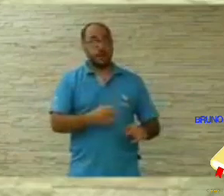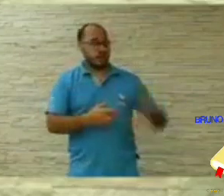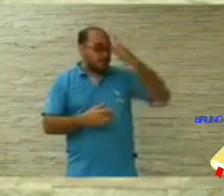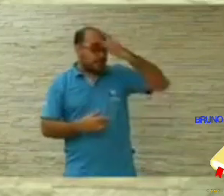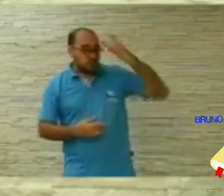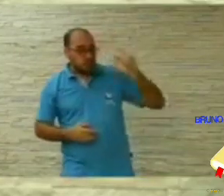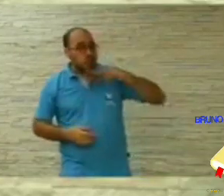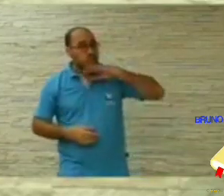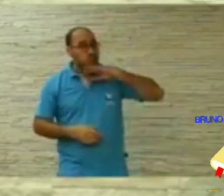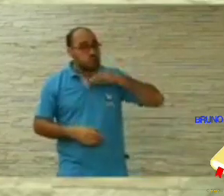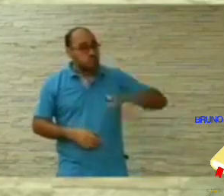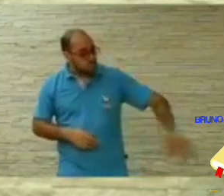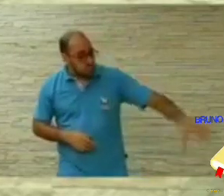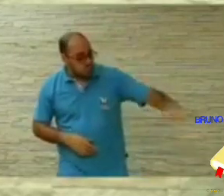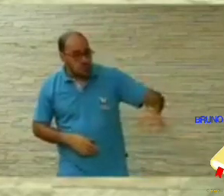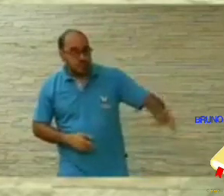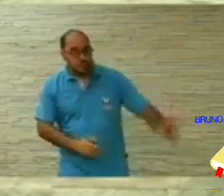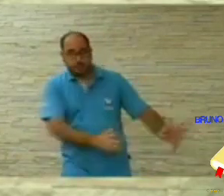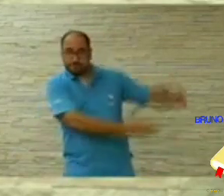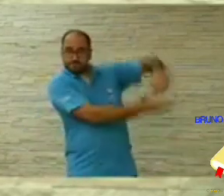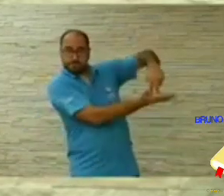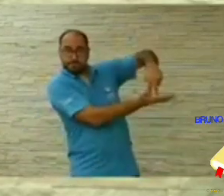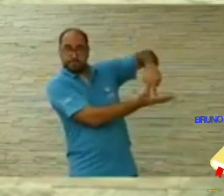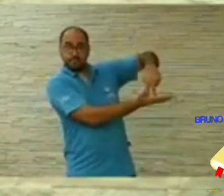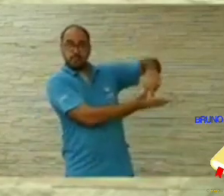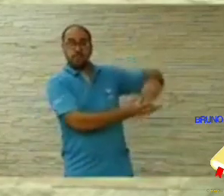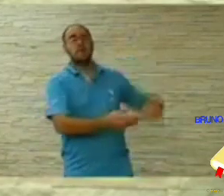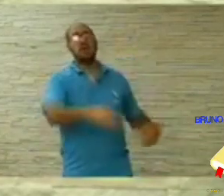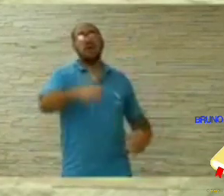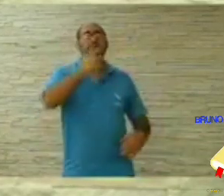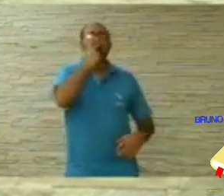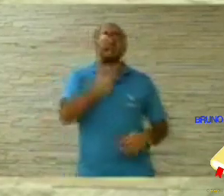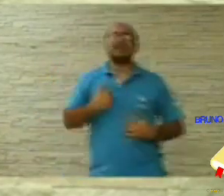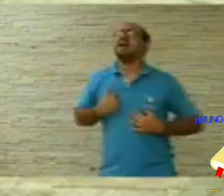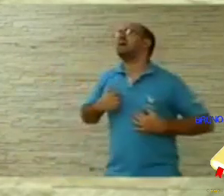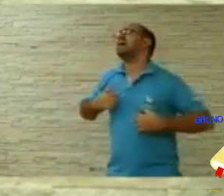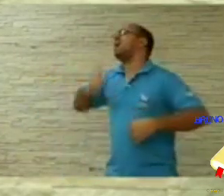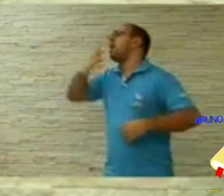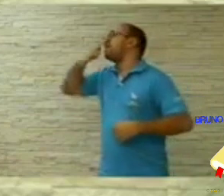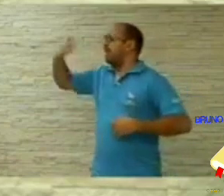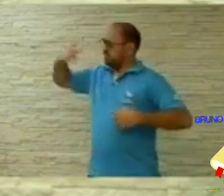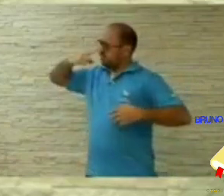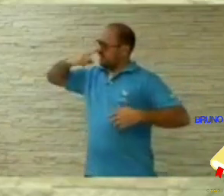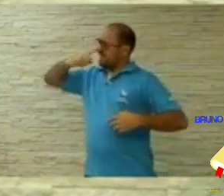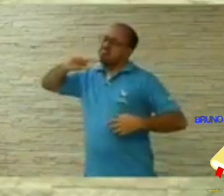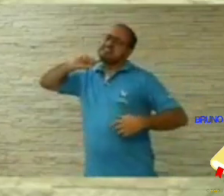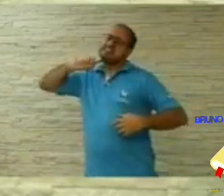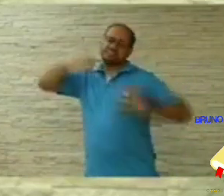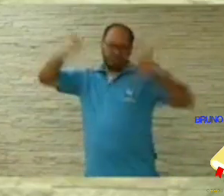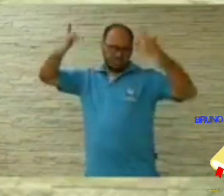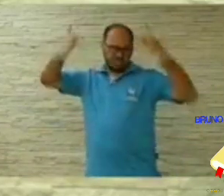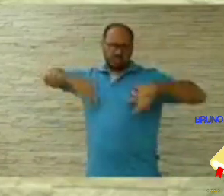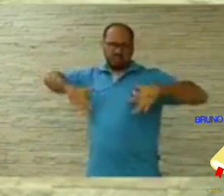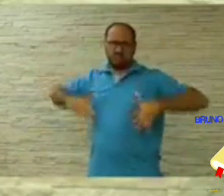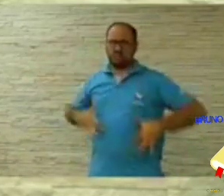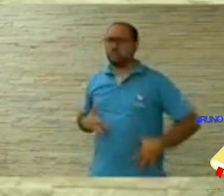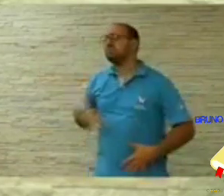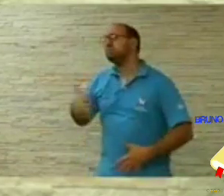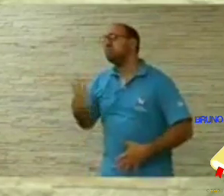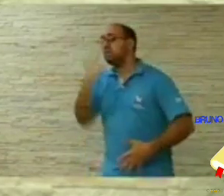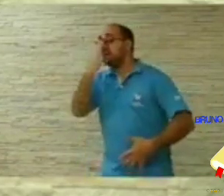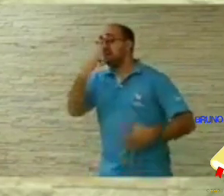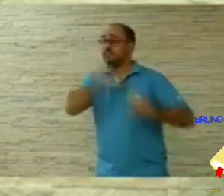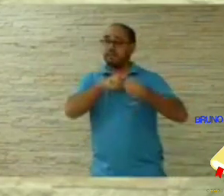lixo o necessitado. Talvez você esteja se sentindo um lixo. Talvez o pecado esteja te